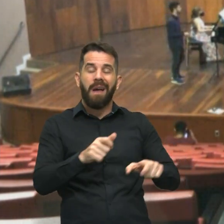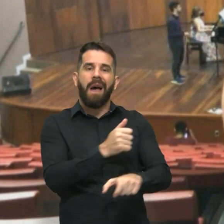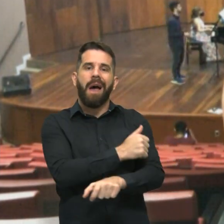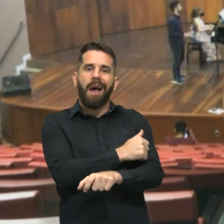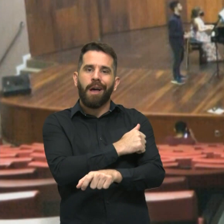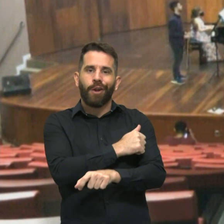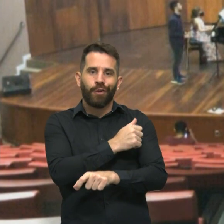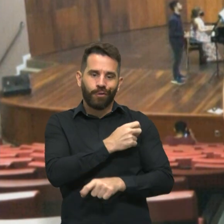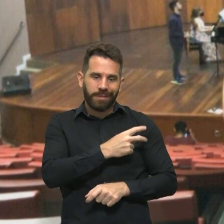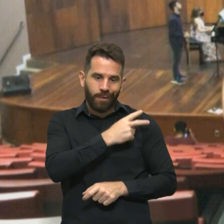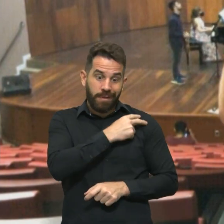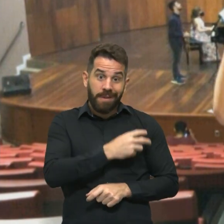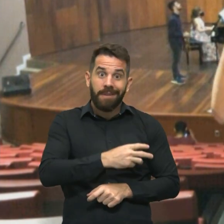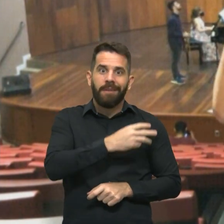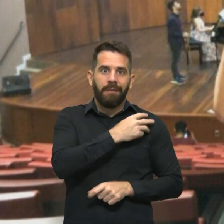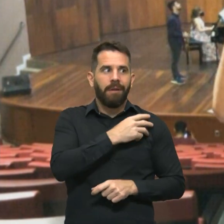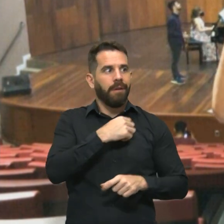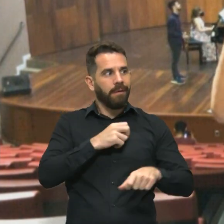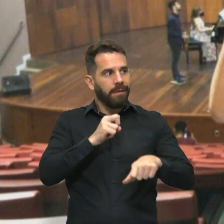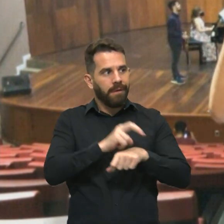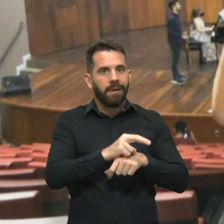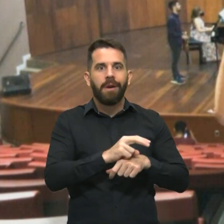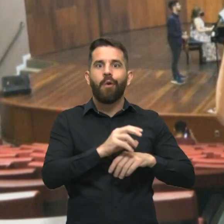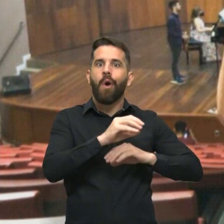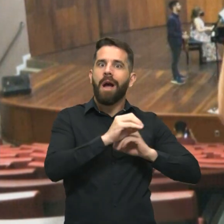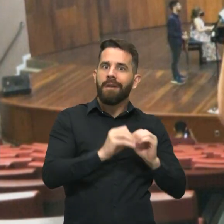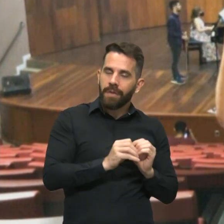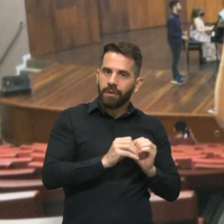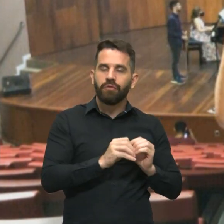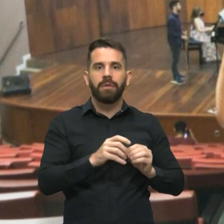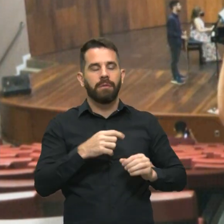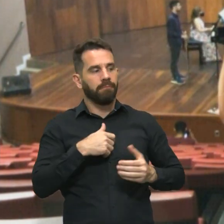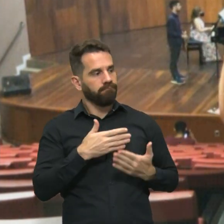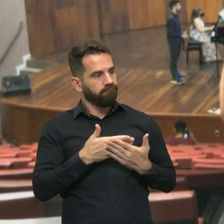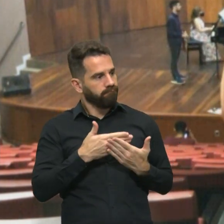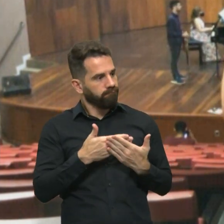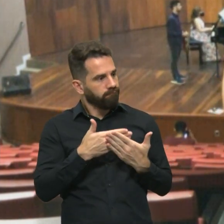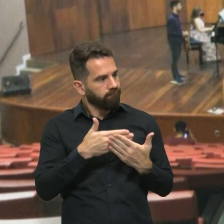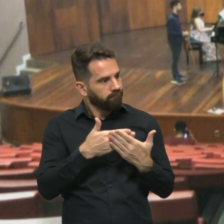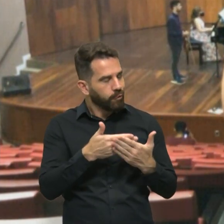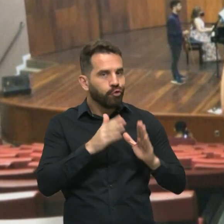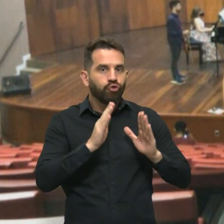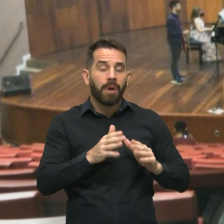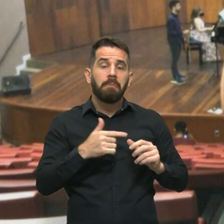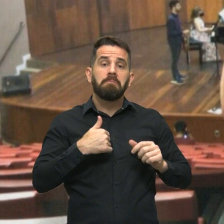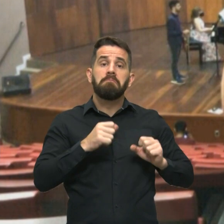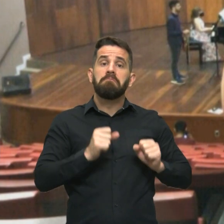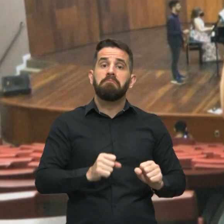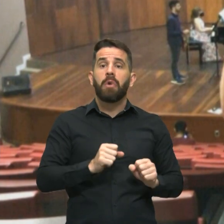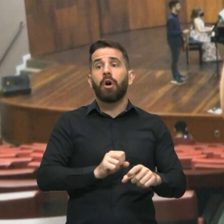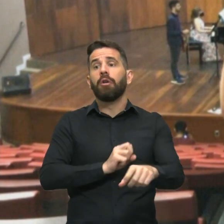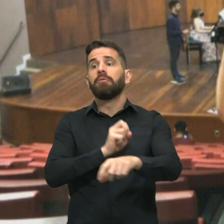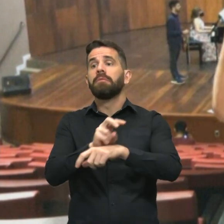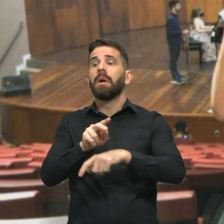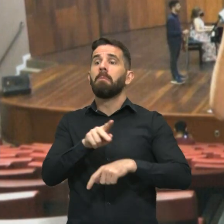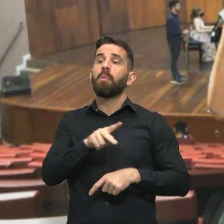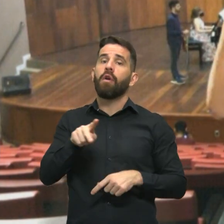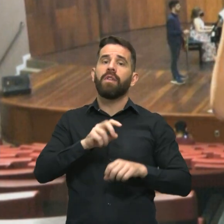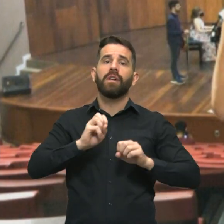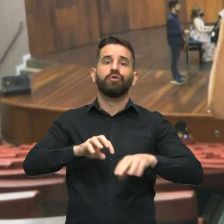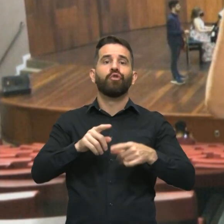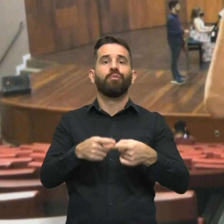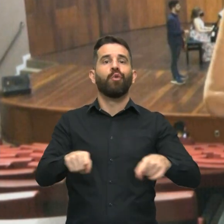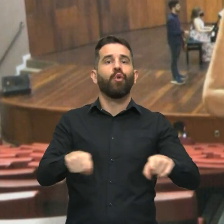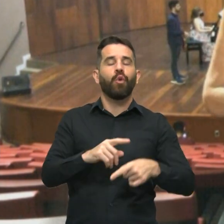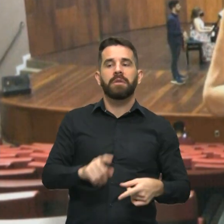para o 3º grau, e daqui eles se preparam, né? Vão se tornar professores, vão tornar músicos profissionais nas orquestras. Então,